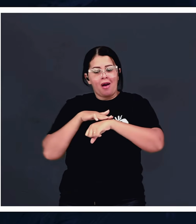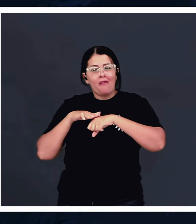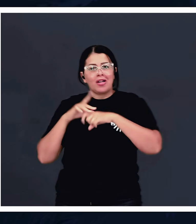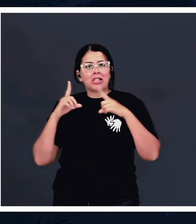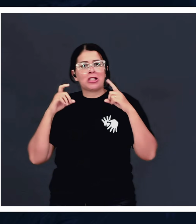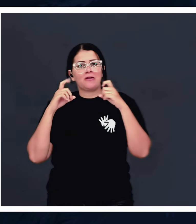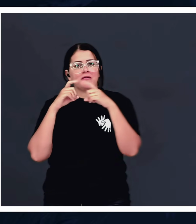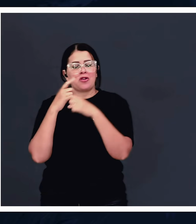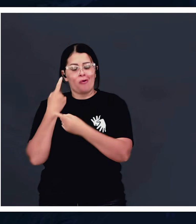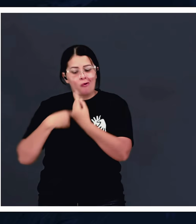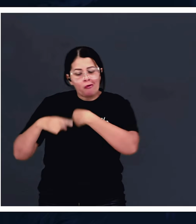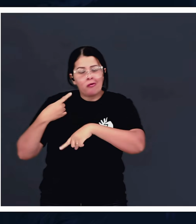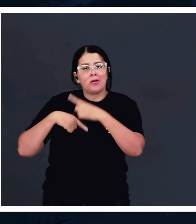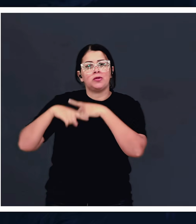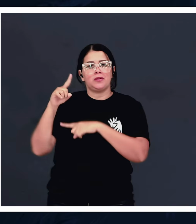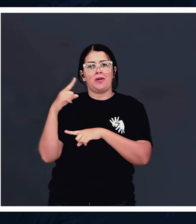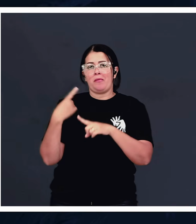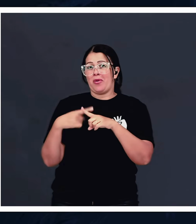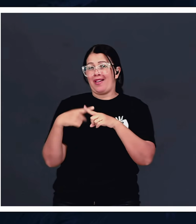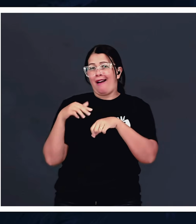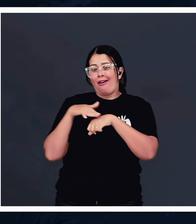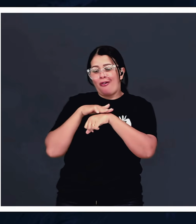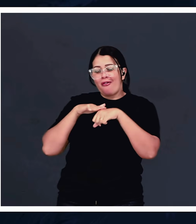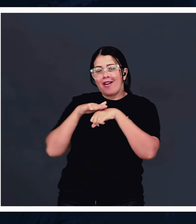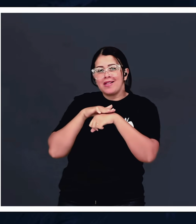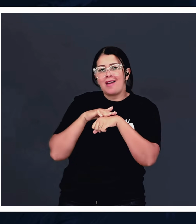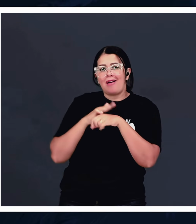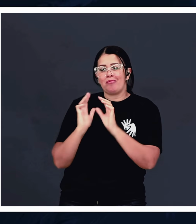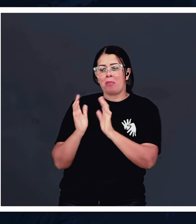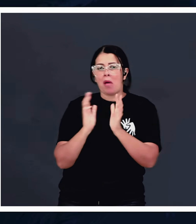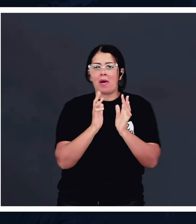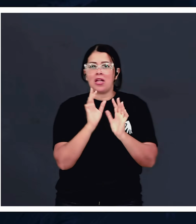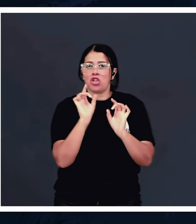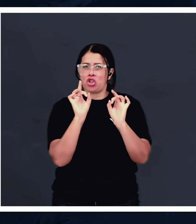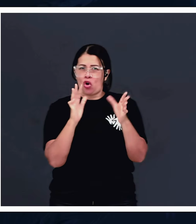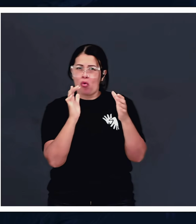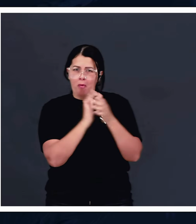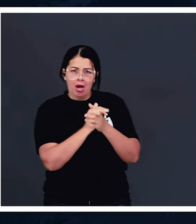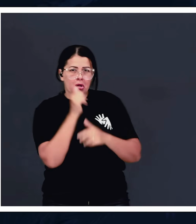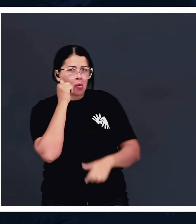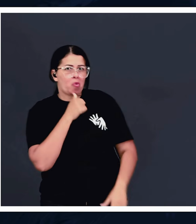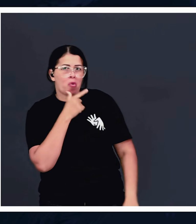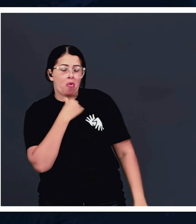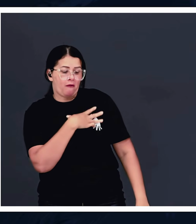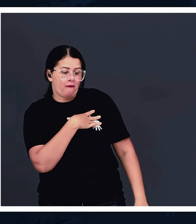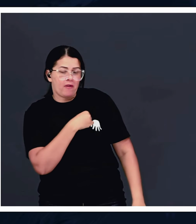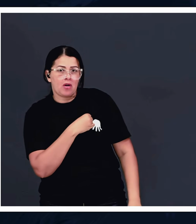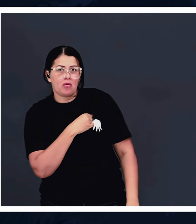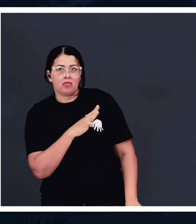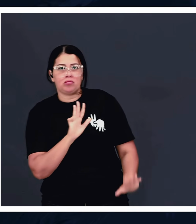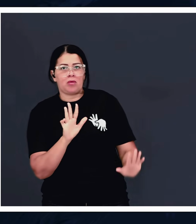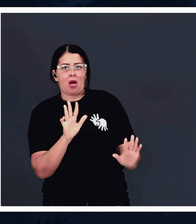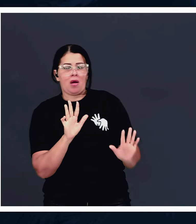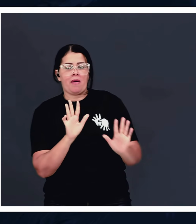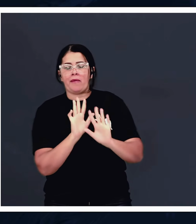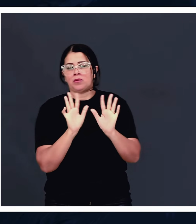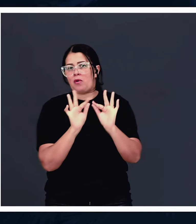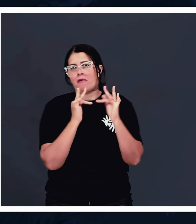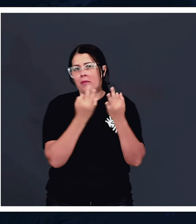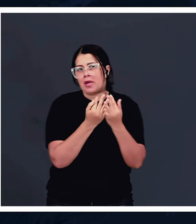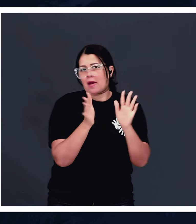crescer. E quando eu falo conversas difíceis, não é apenas com o nosso cônjuge, não é apenas com nossos filhos, não é apenas com os nossos